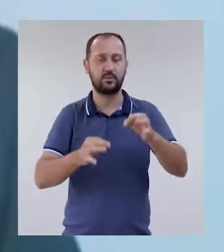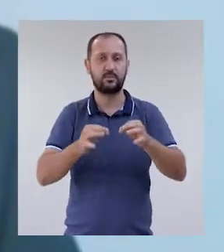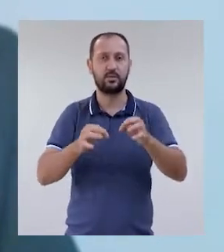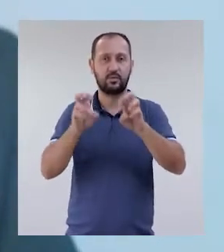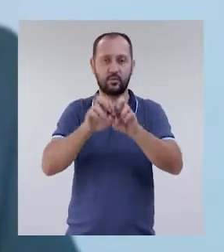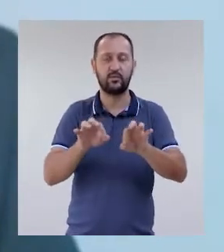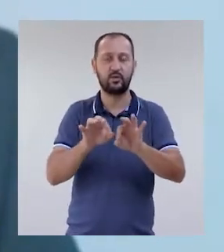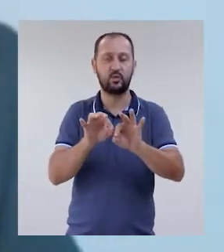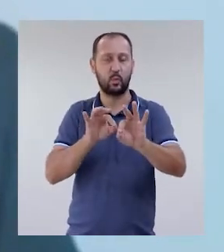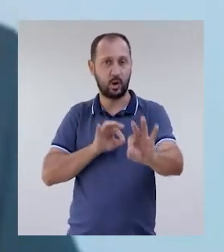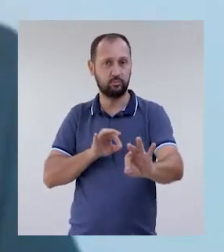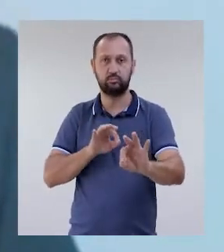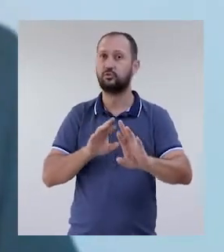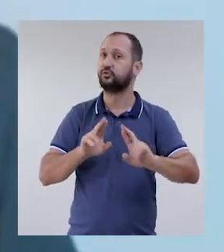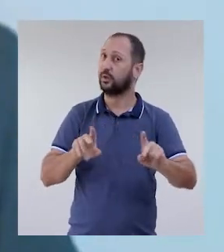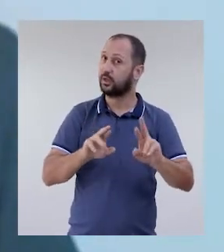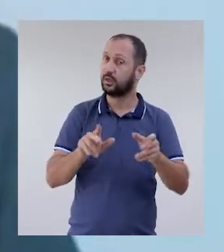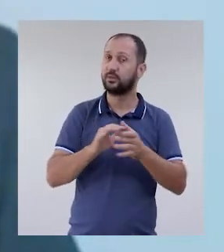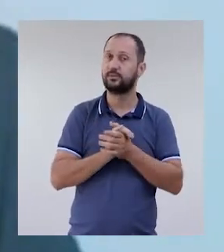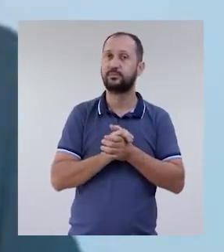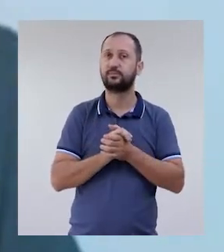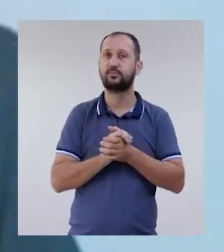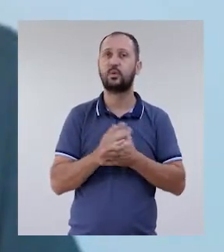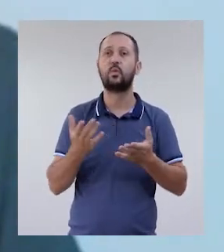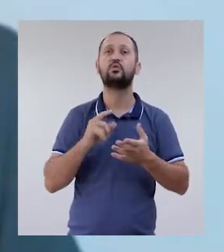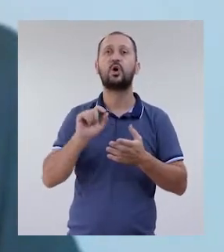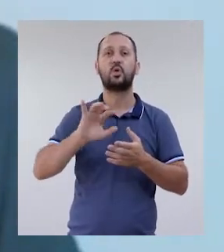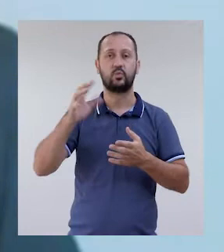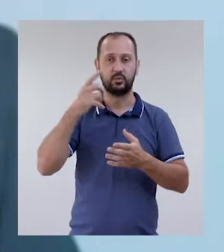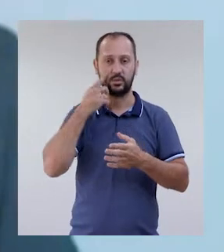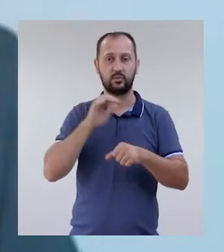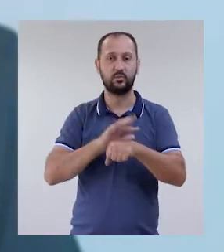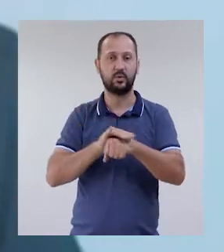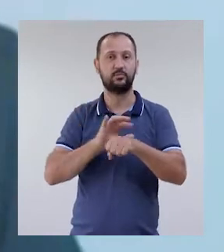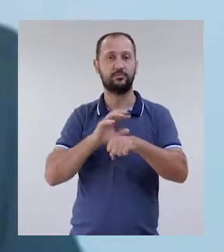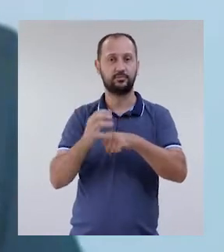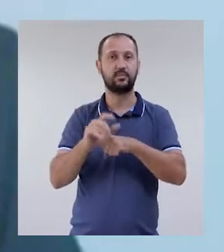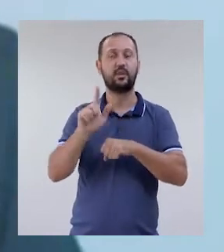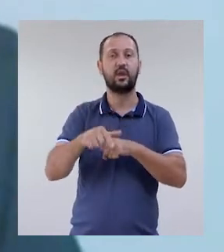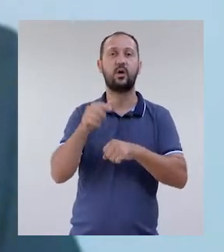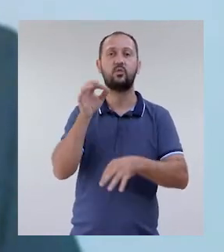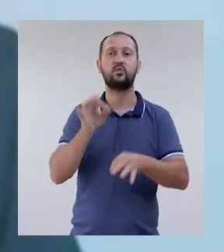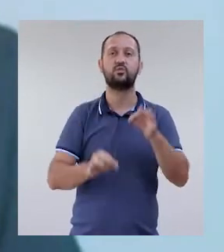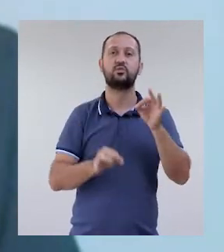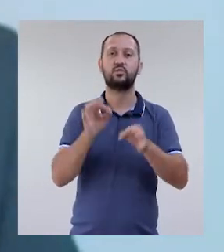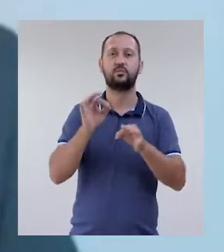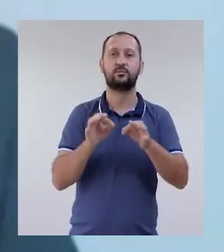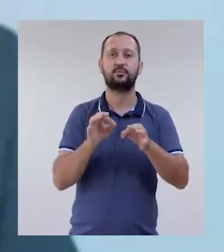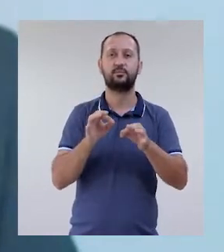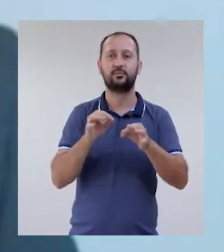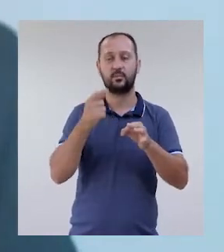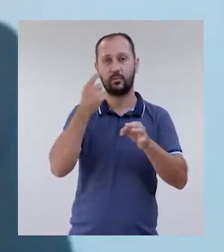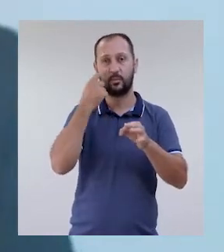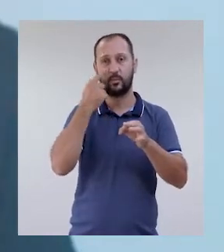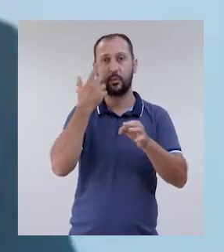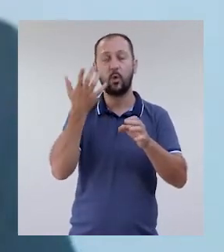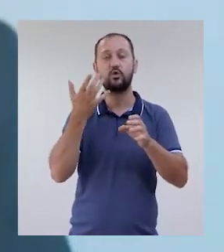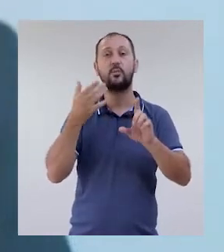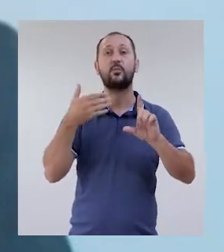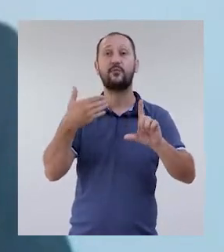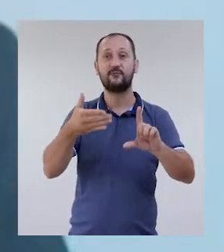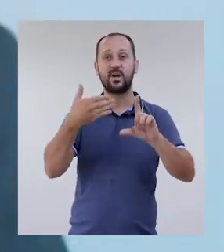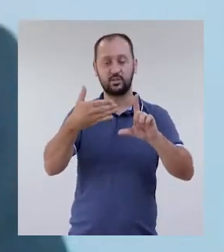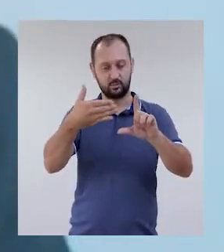diferente do que está acontecendo agora, inédito em sede da pandemia, que são os julgamentos por